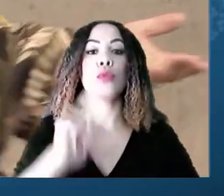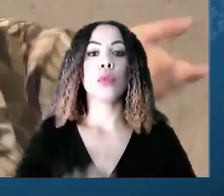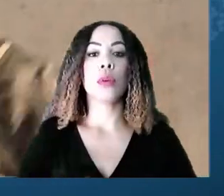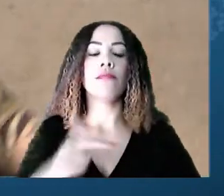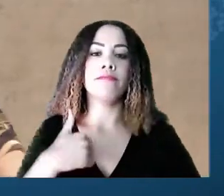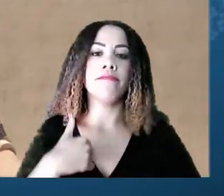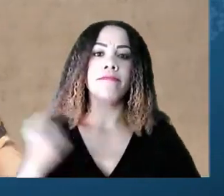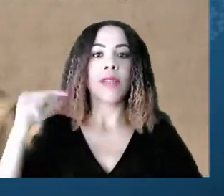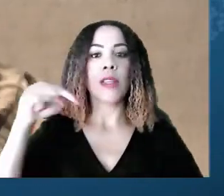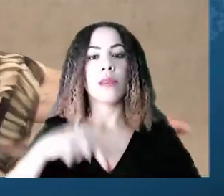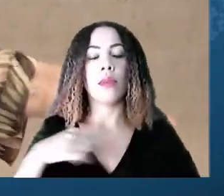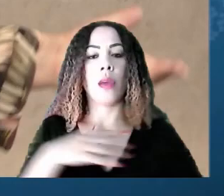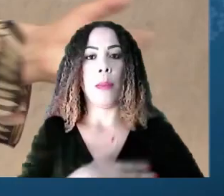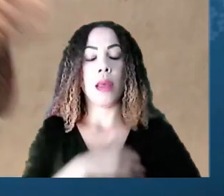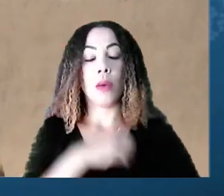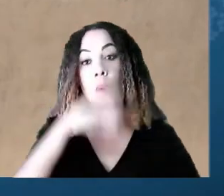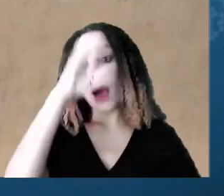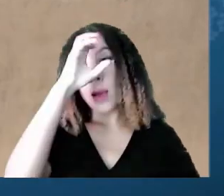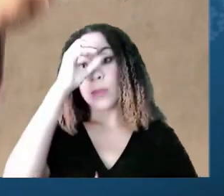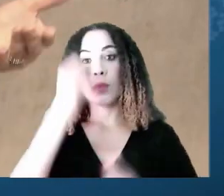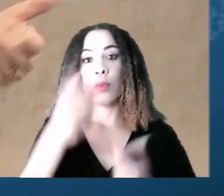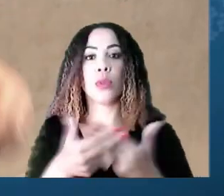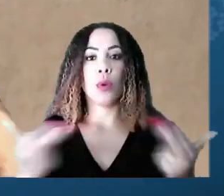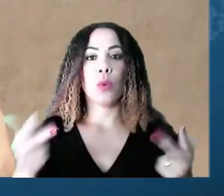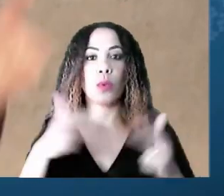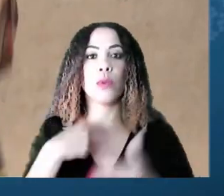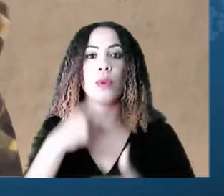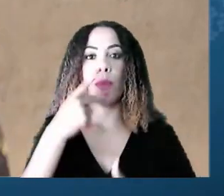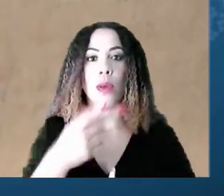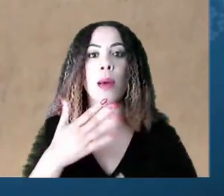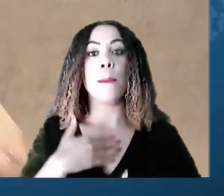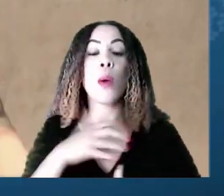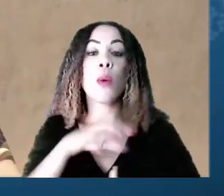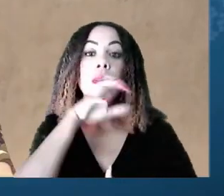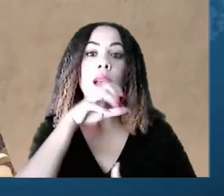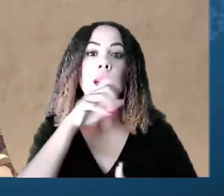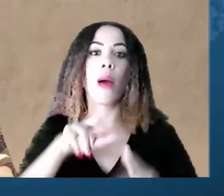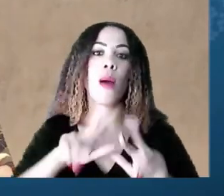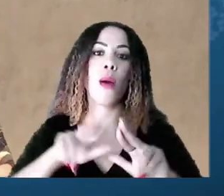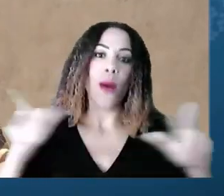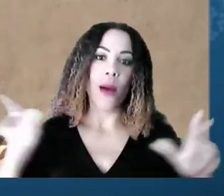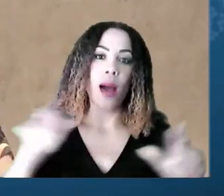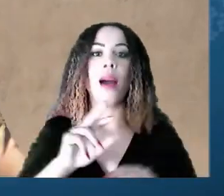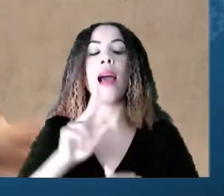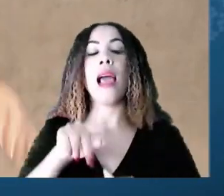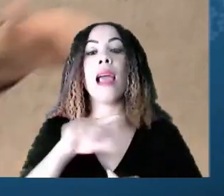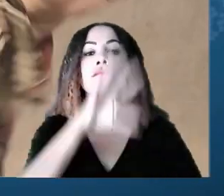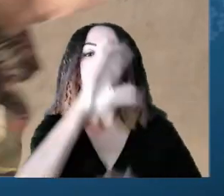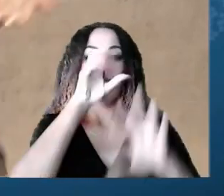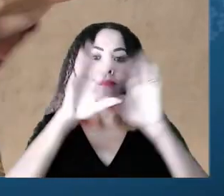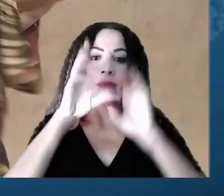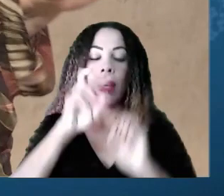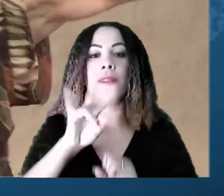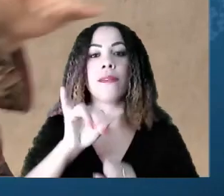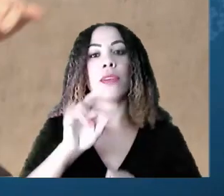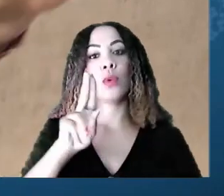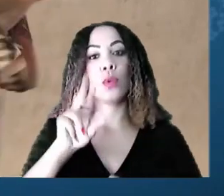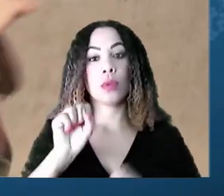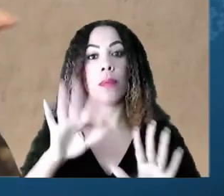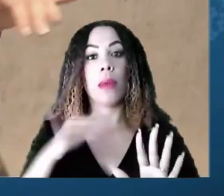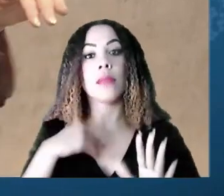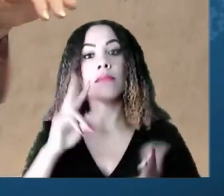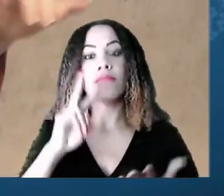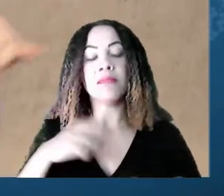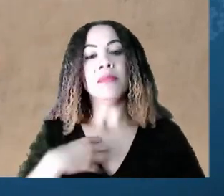aqui. Aprendi muito, né, como eu disse, né, meus bichos são outros, né, gente, são os vírus respiratórios, né, mas, enfim, agora já estou me